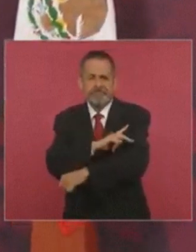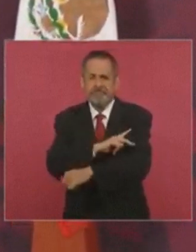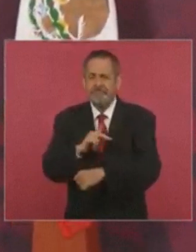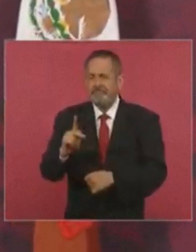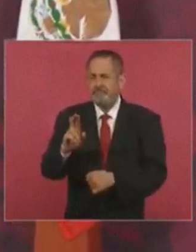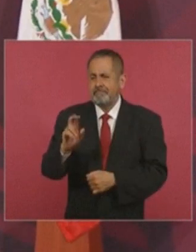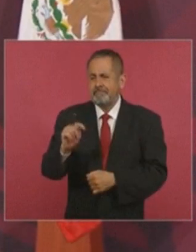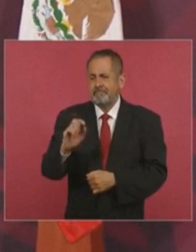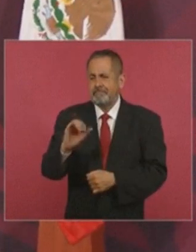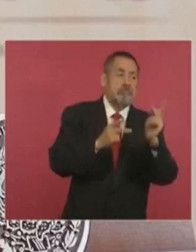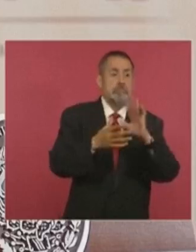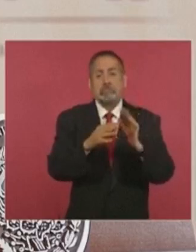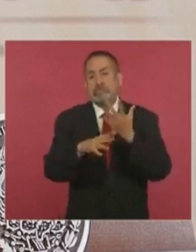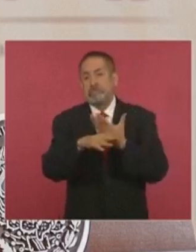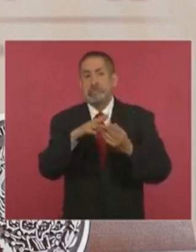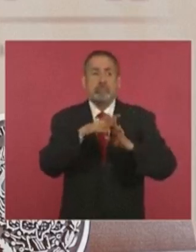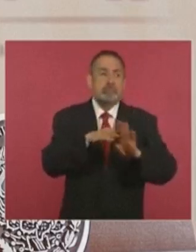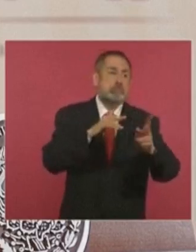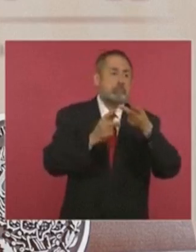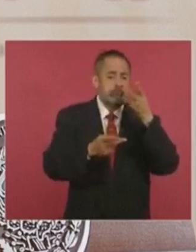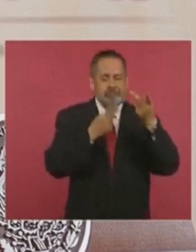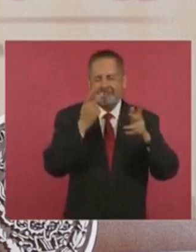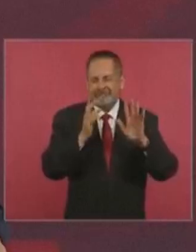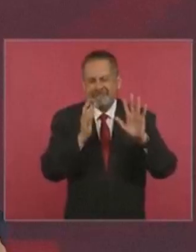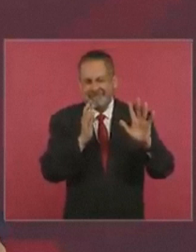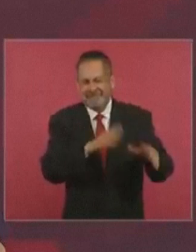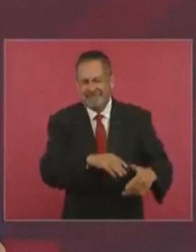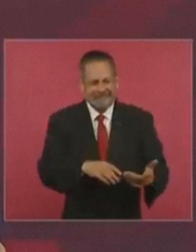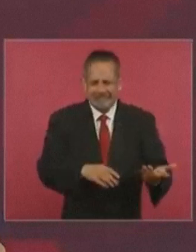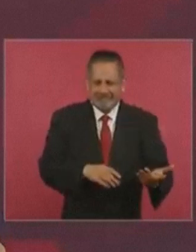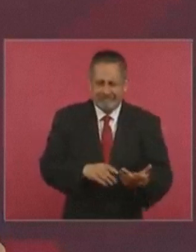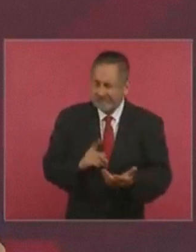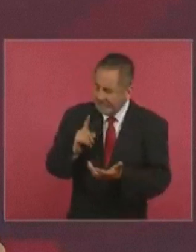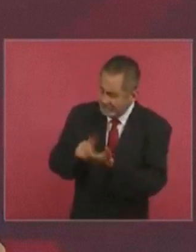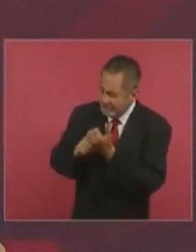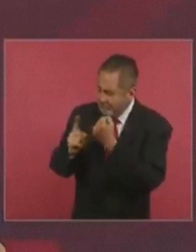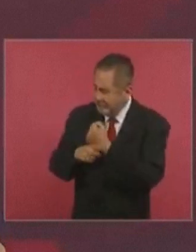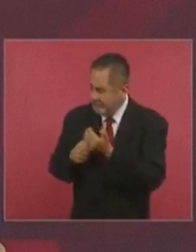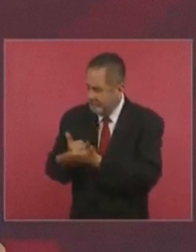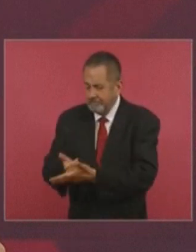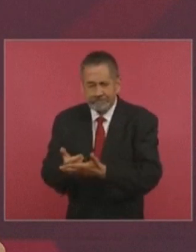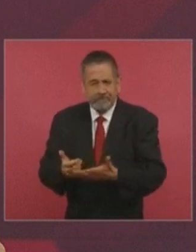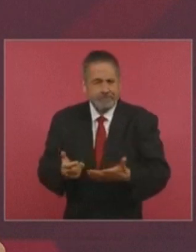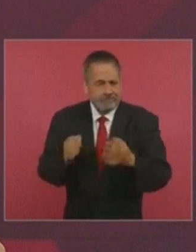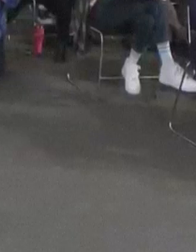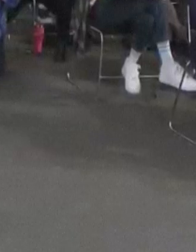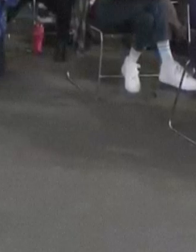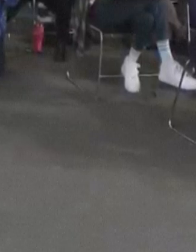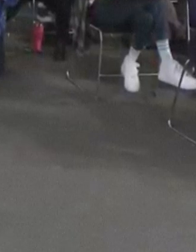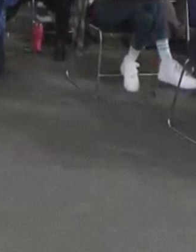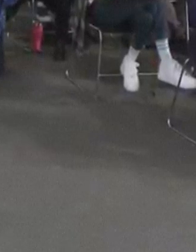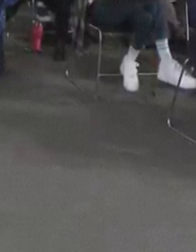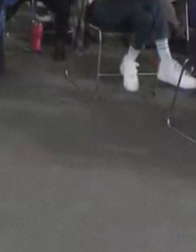ex-funcionário um dos principais encarregados de investigar o caso é acusado de manipular a investigação e de sequestrar testemunhas